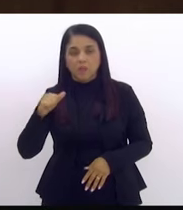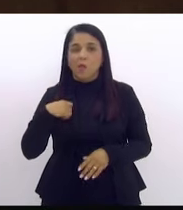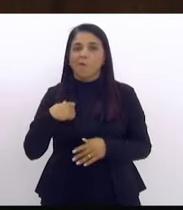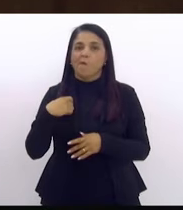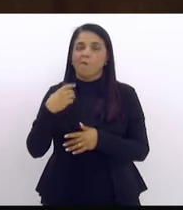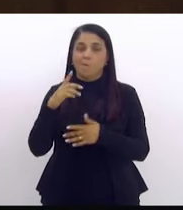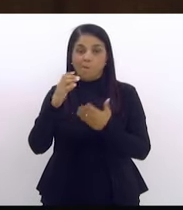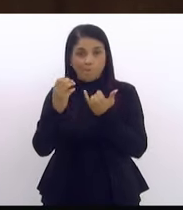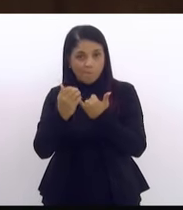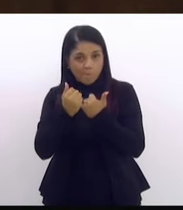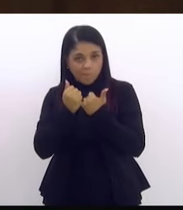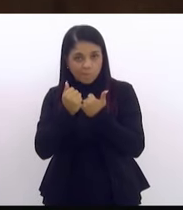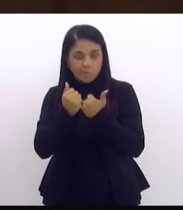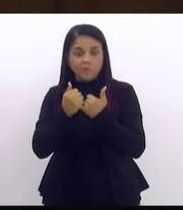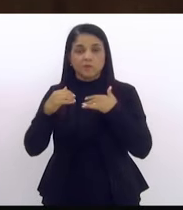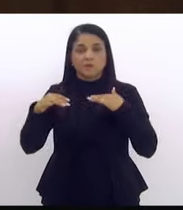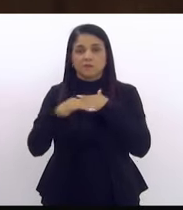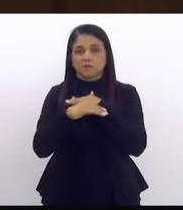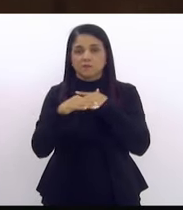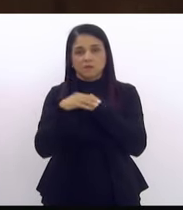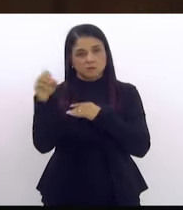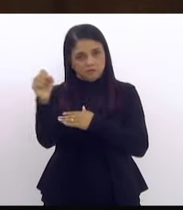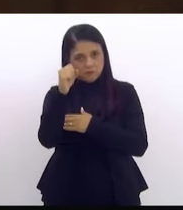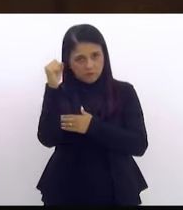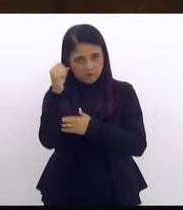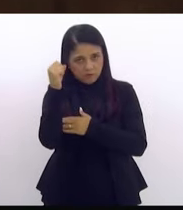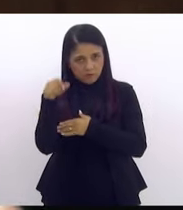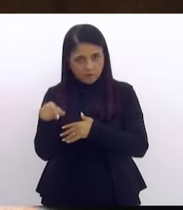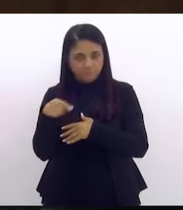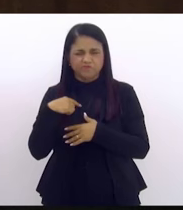Eu, algum tempo atrás,